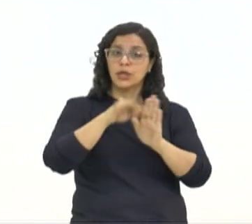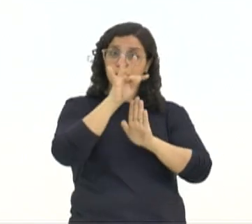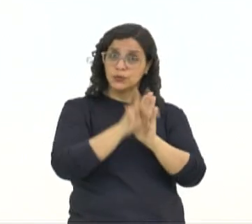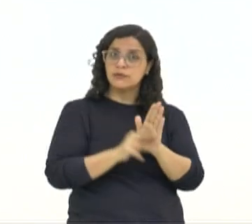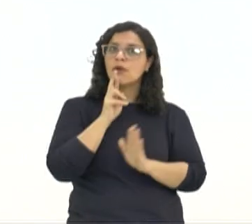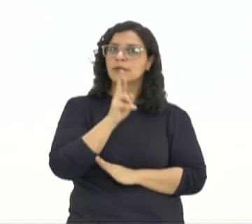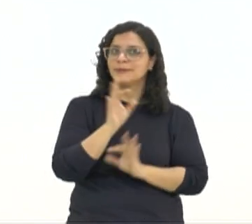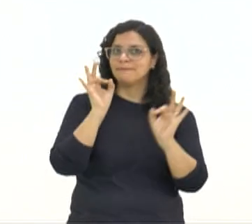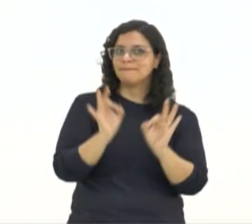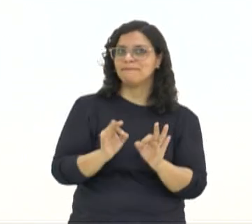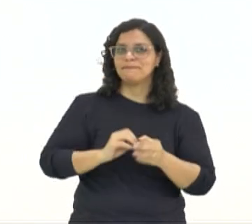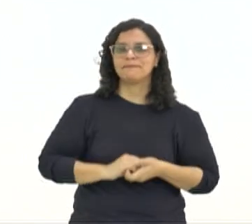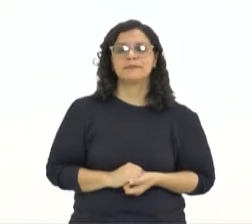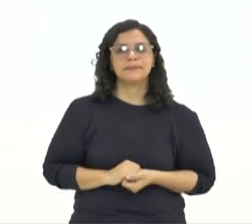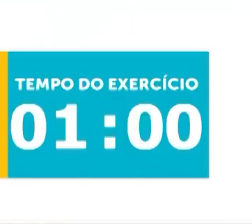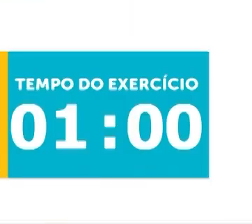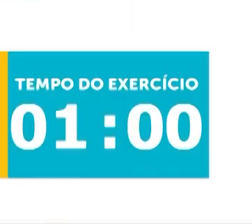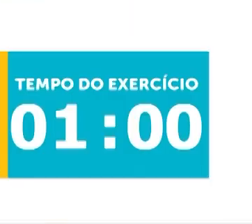vão responder.